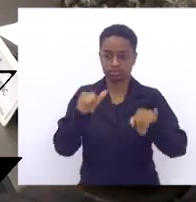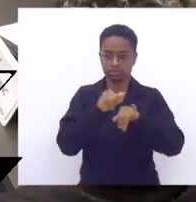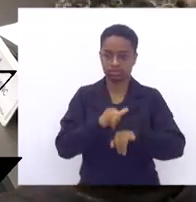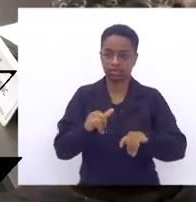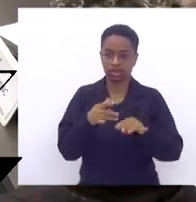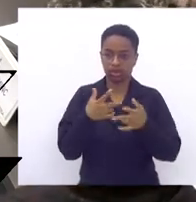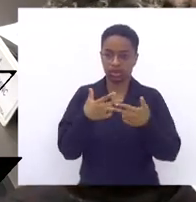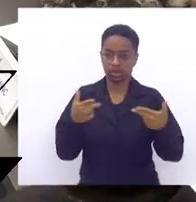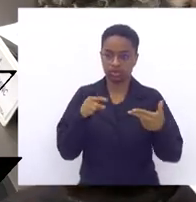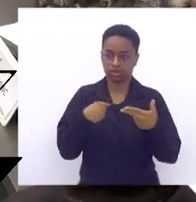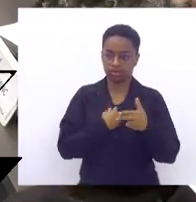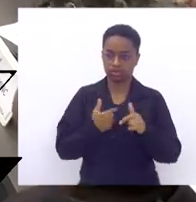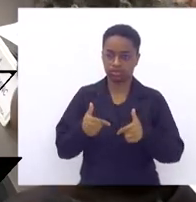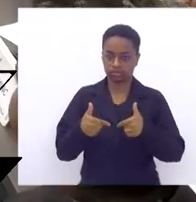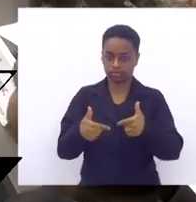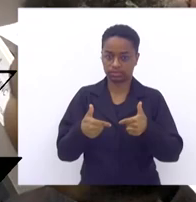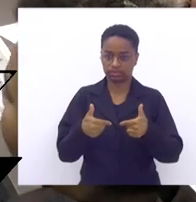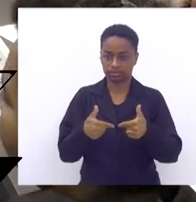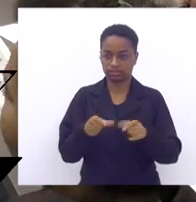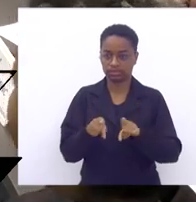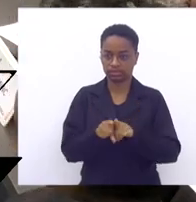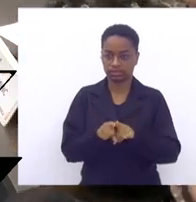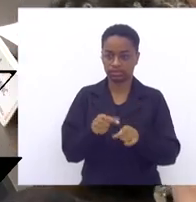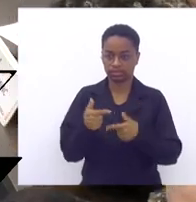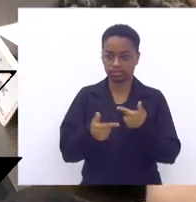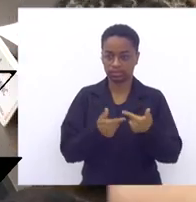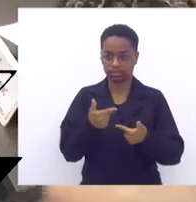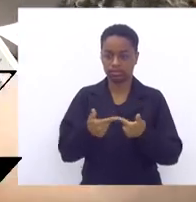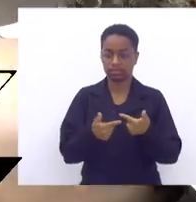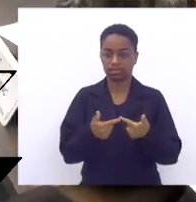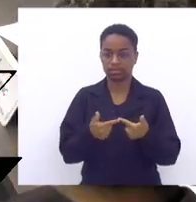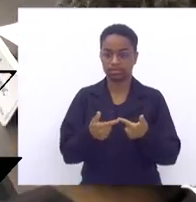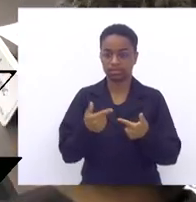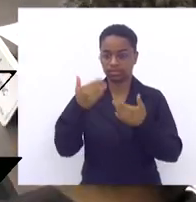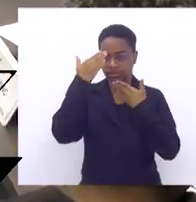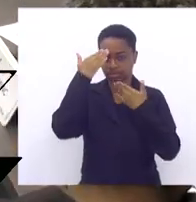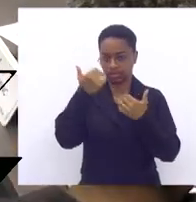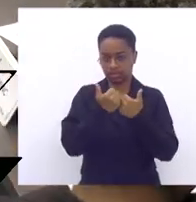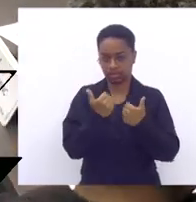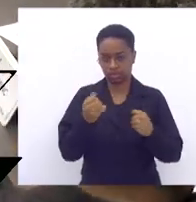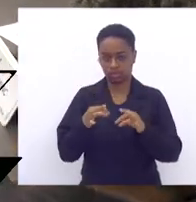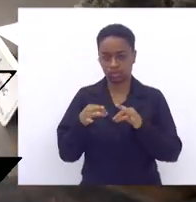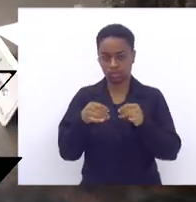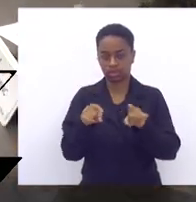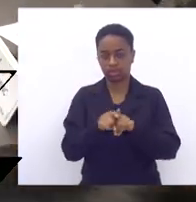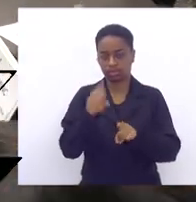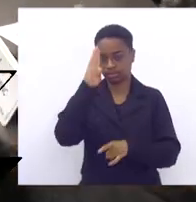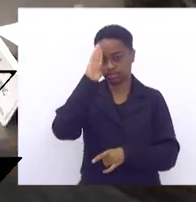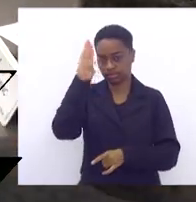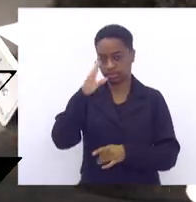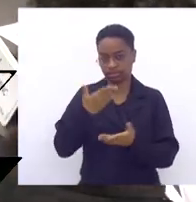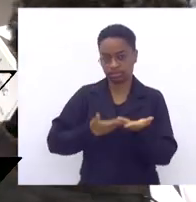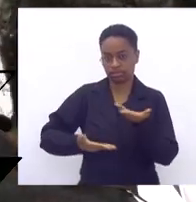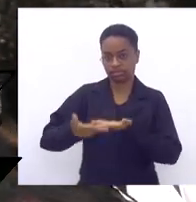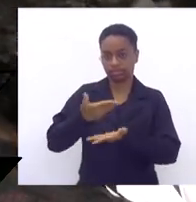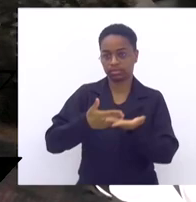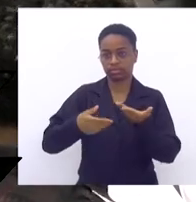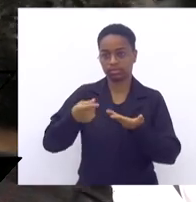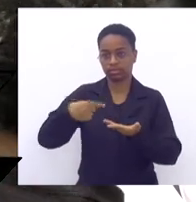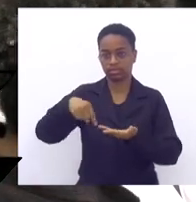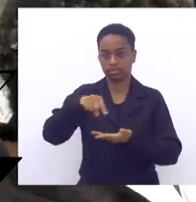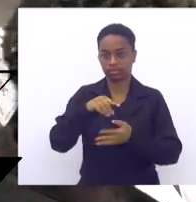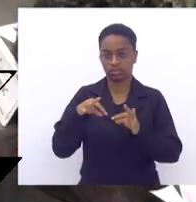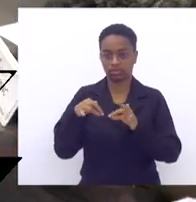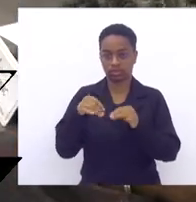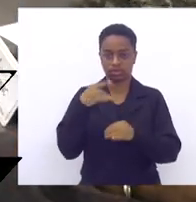que a gente tem feito, o amplo trabalho da equipe. Aí agradeço todas as assessorias e, sobretudo, a interação das assessorias de